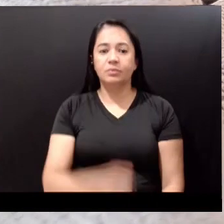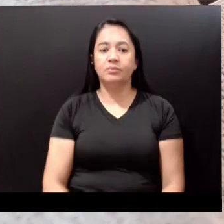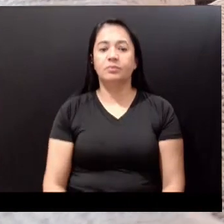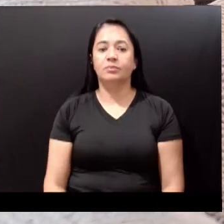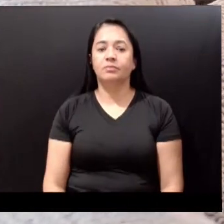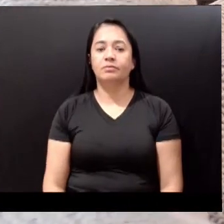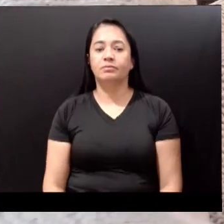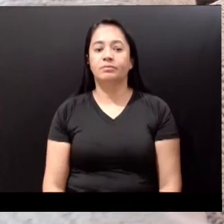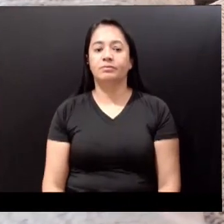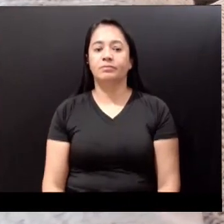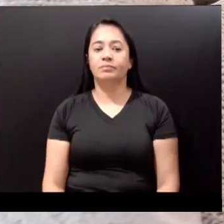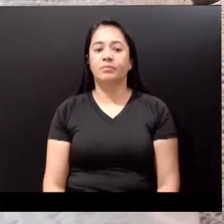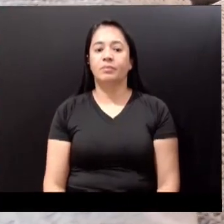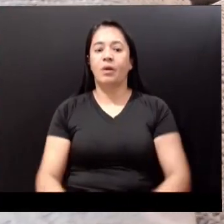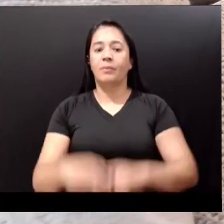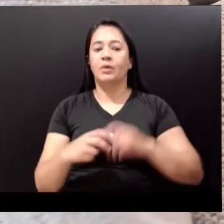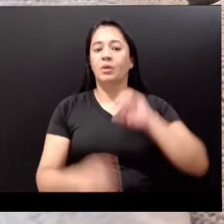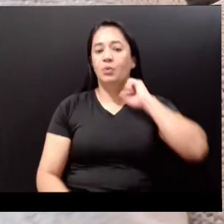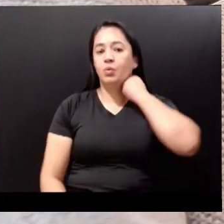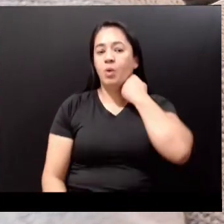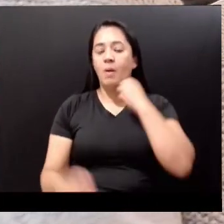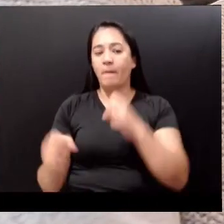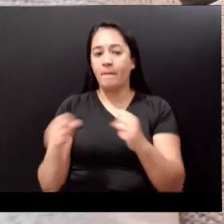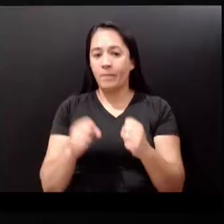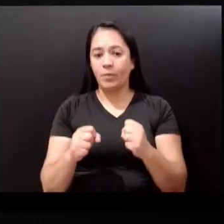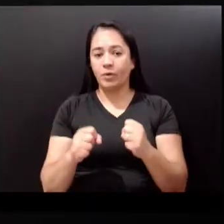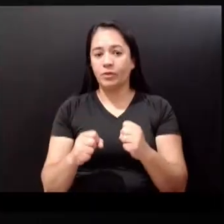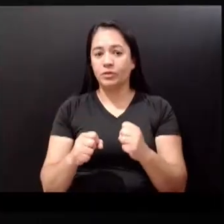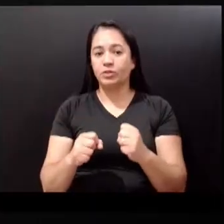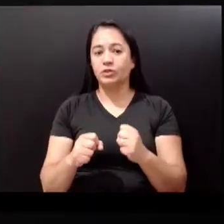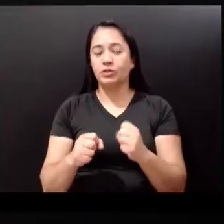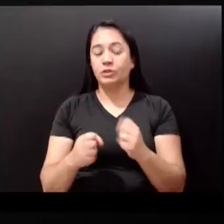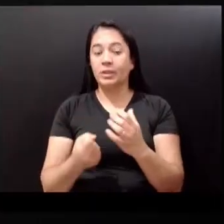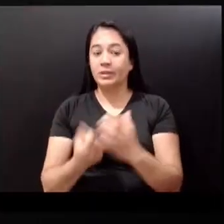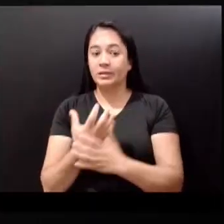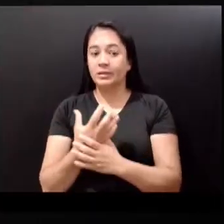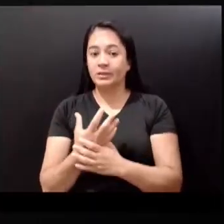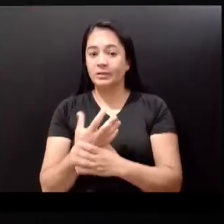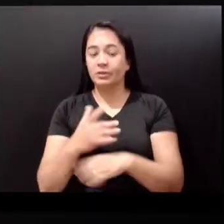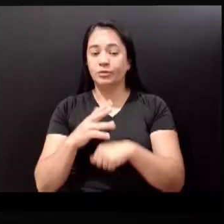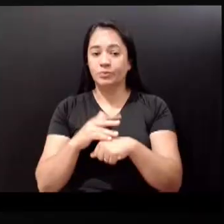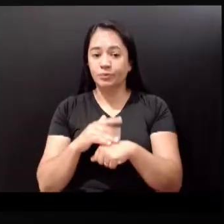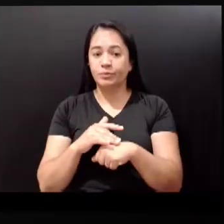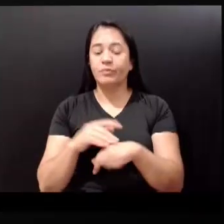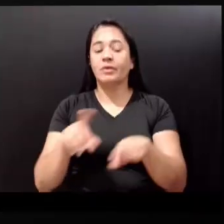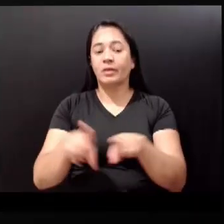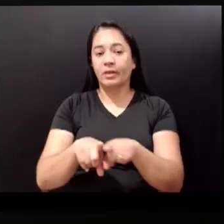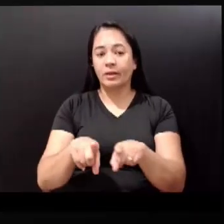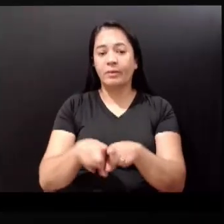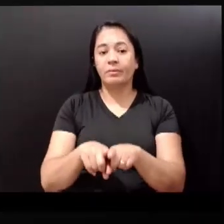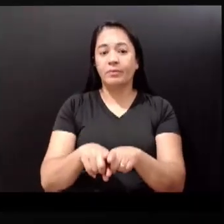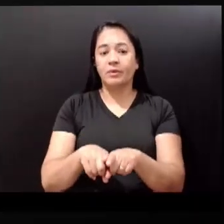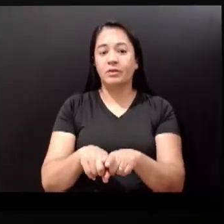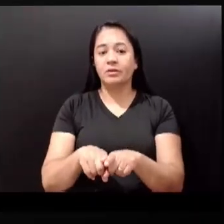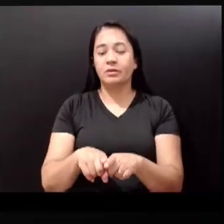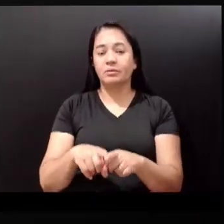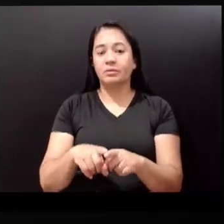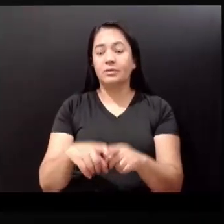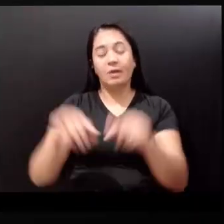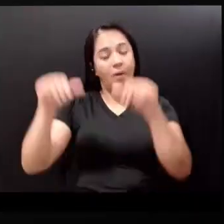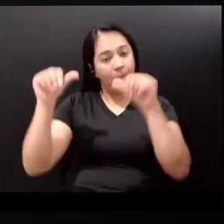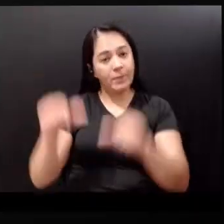por exemplo. Então, o estresse tanto pode estar na origem da fibromialgia, como também é um gatilho